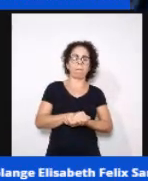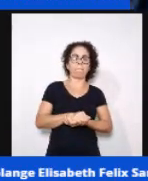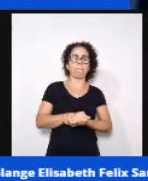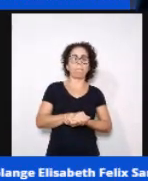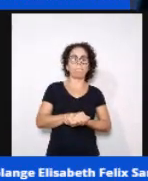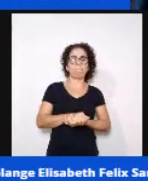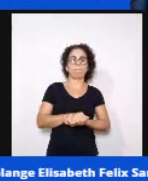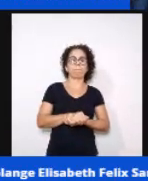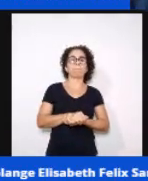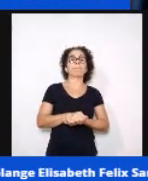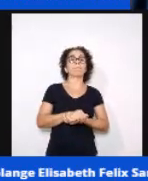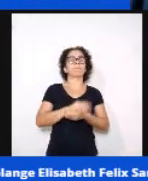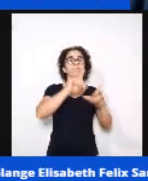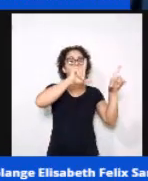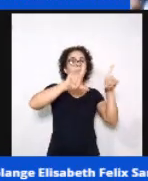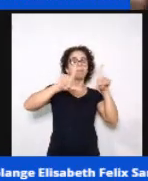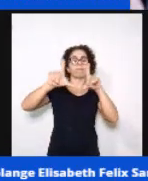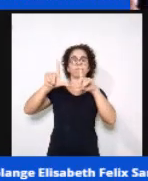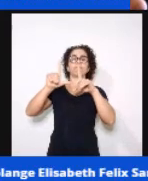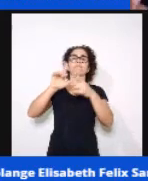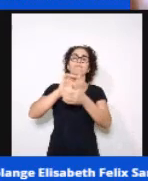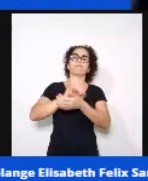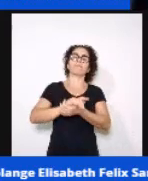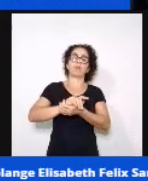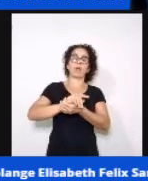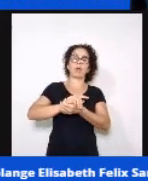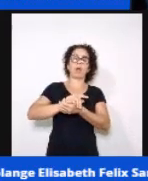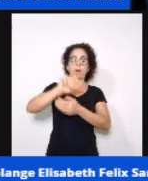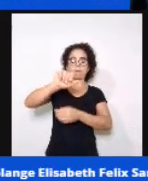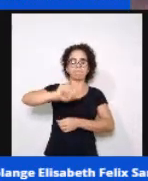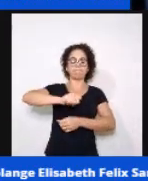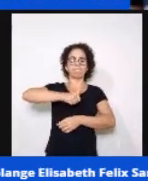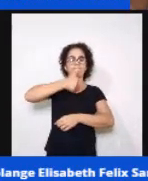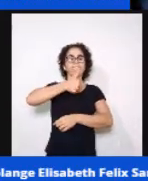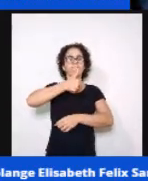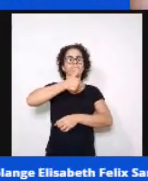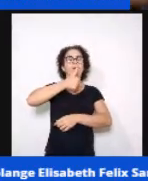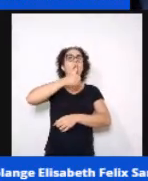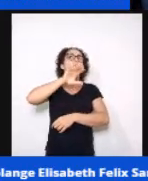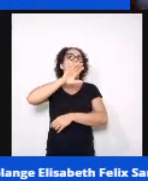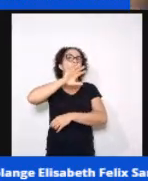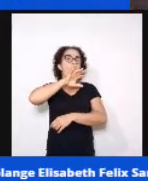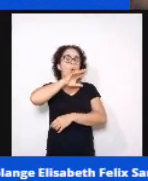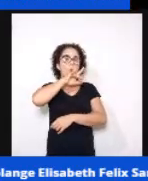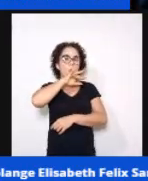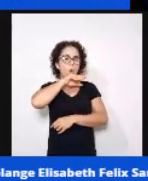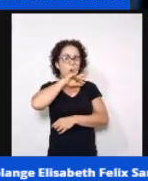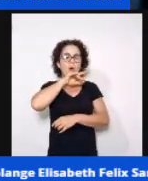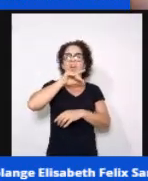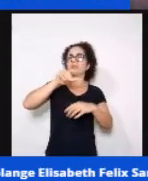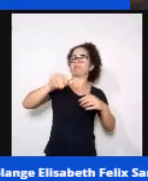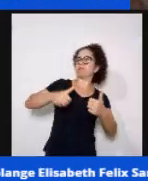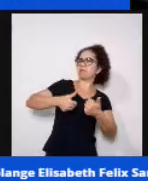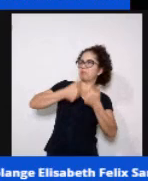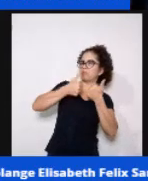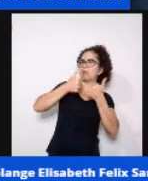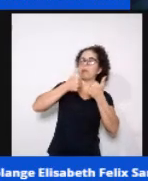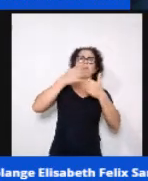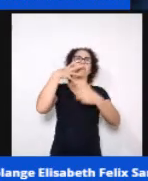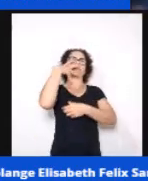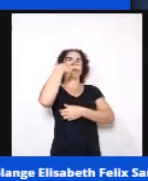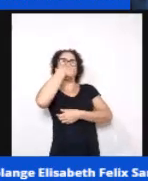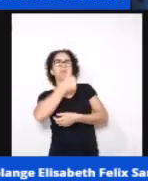Olha lá, pessoal. A positividade tóxica, que é como a gente chama isso, tá tudo sempre muito bem, tá tudo bonito e